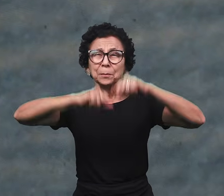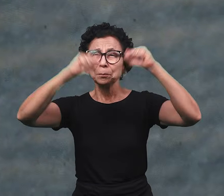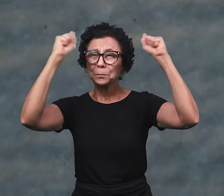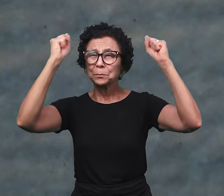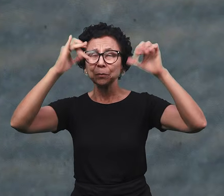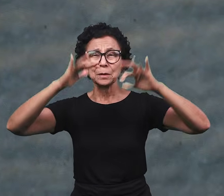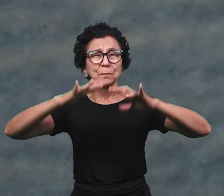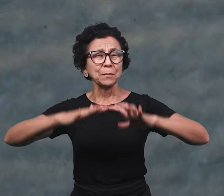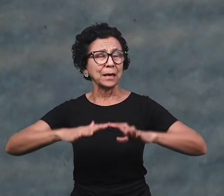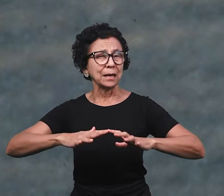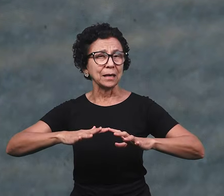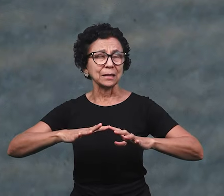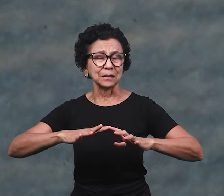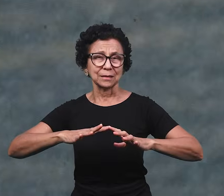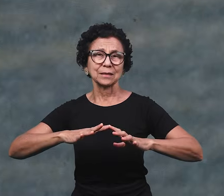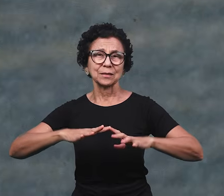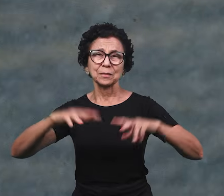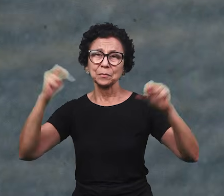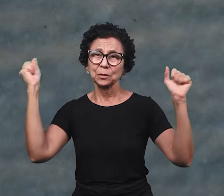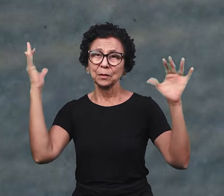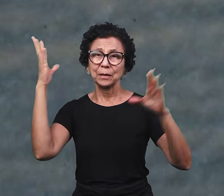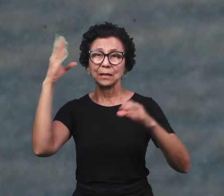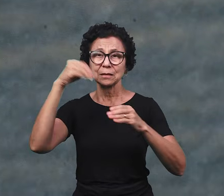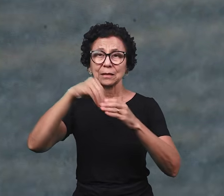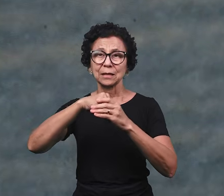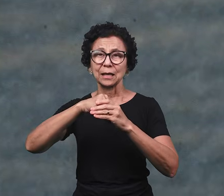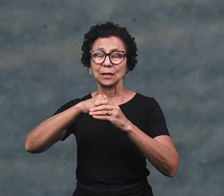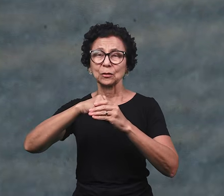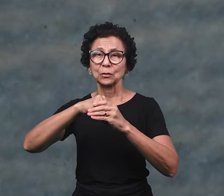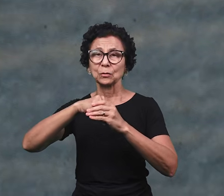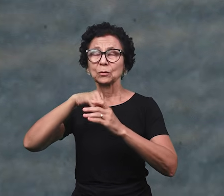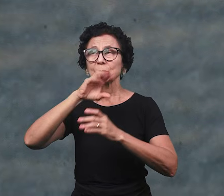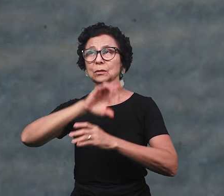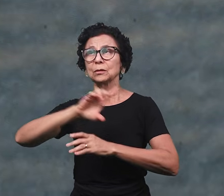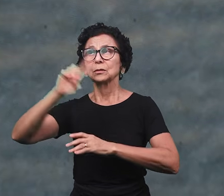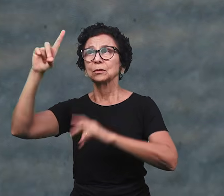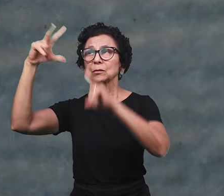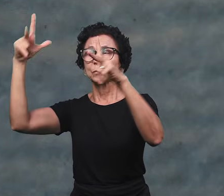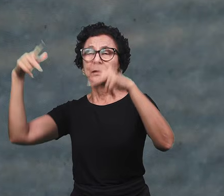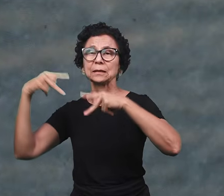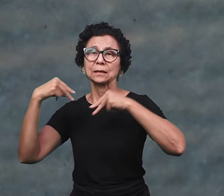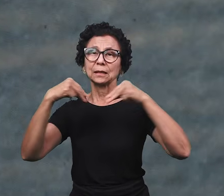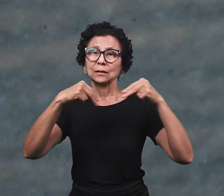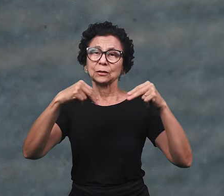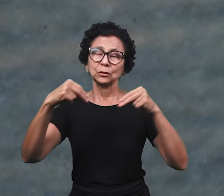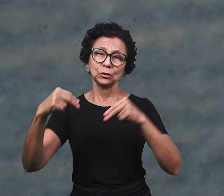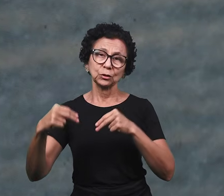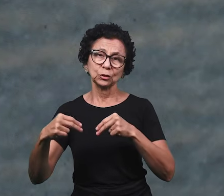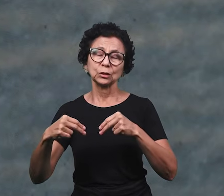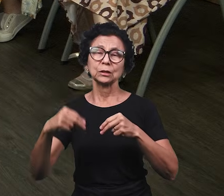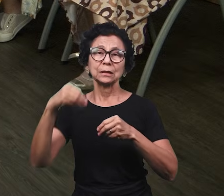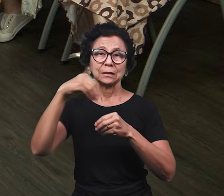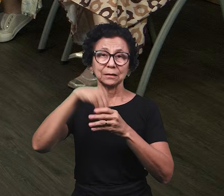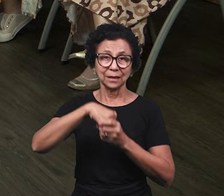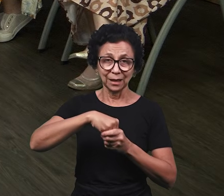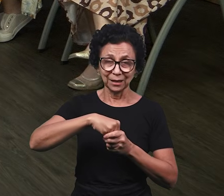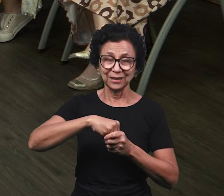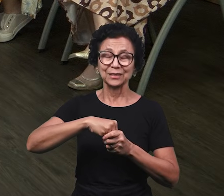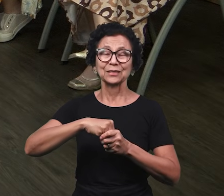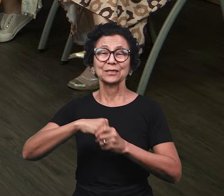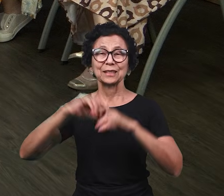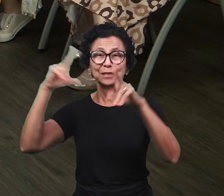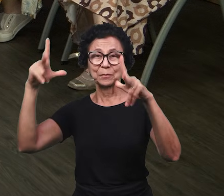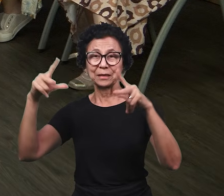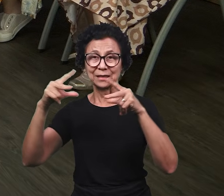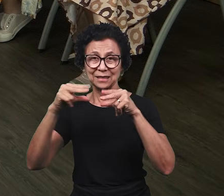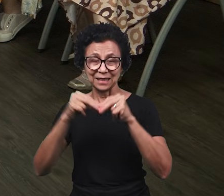que são o dom de Deus, vem o fruto do Espírito Santo. Né? Vem tudo isso que nós